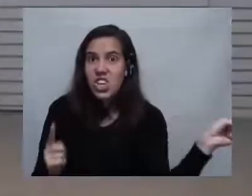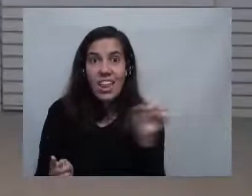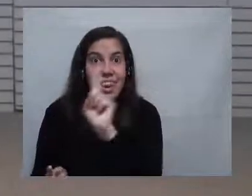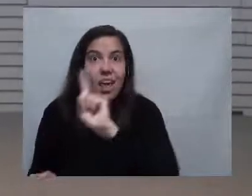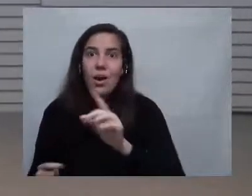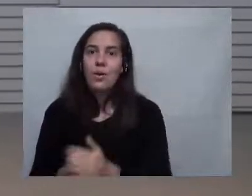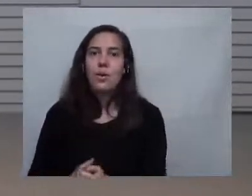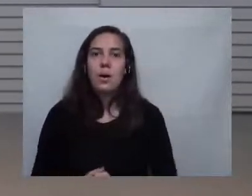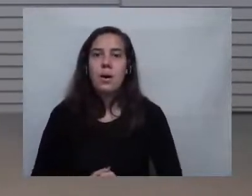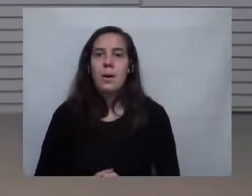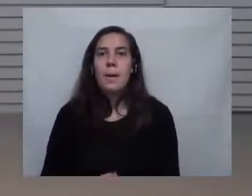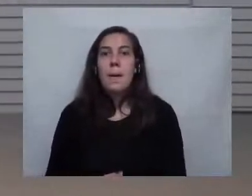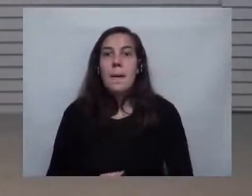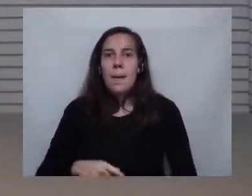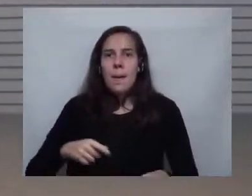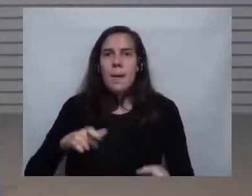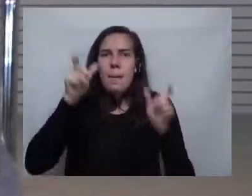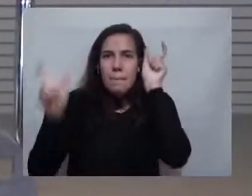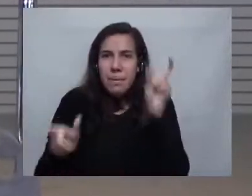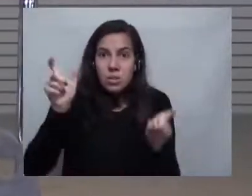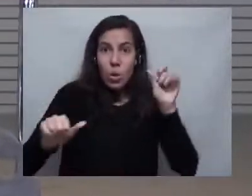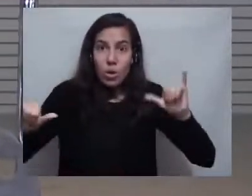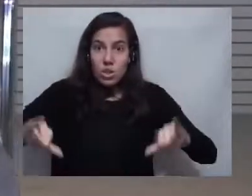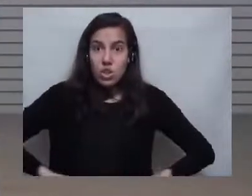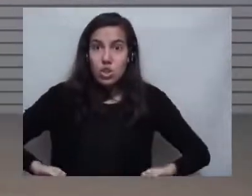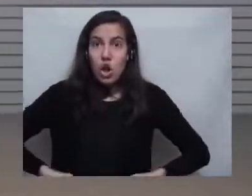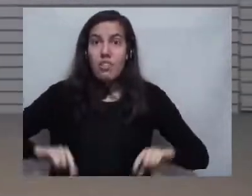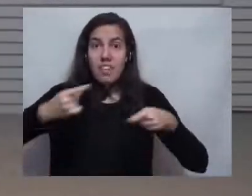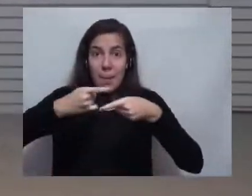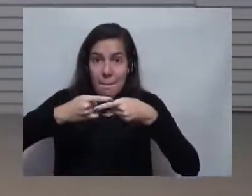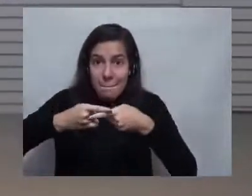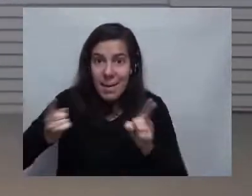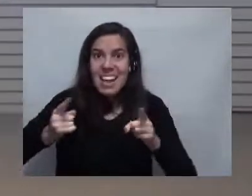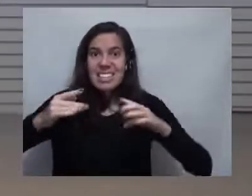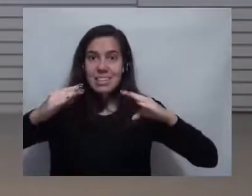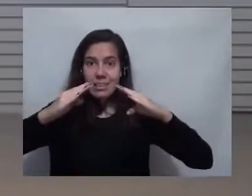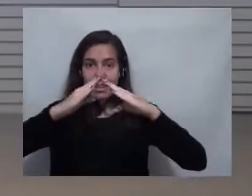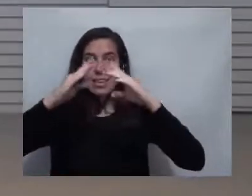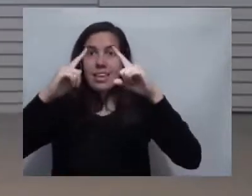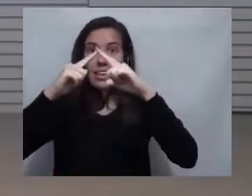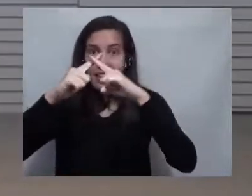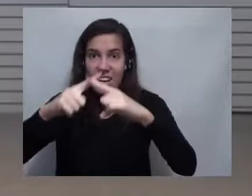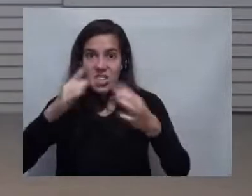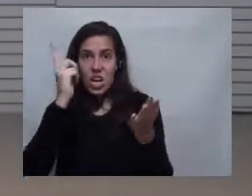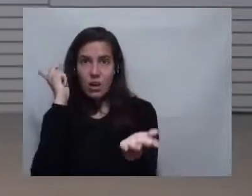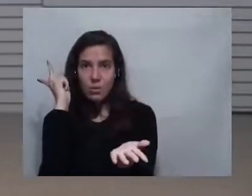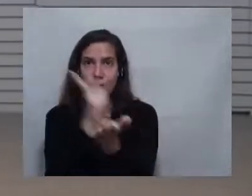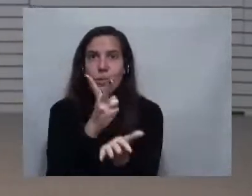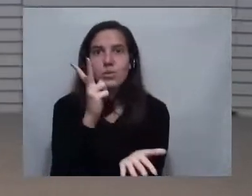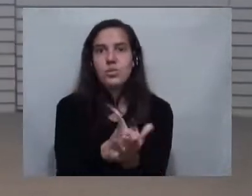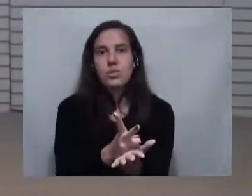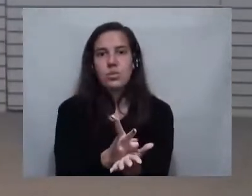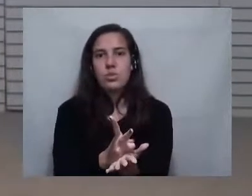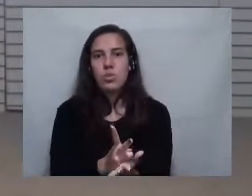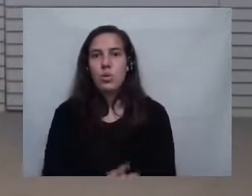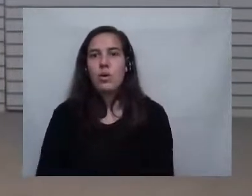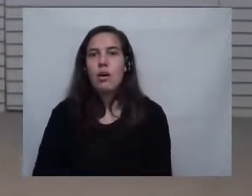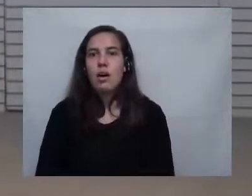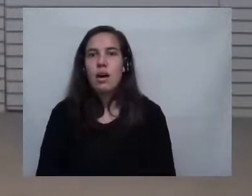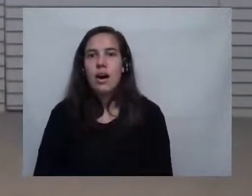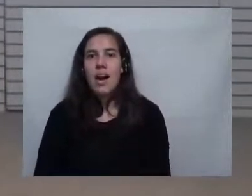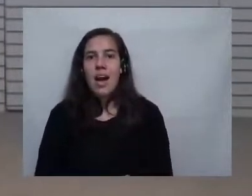E como que no poste cristianismo da Europa as igrejas que perderam seus suntuosos templos